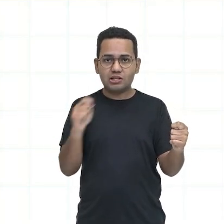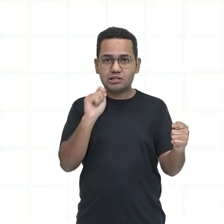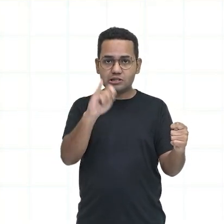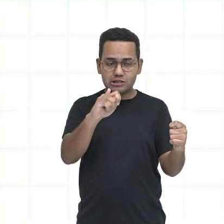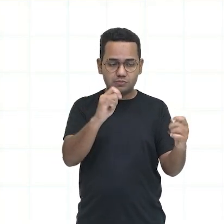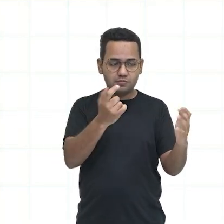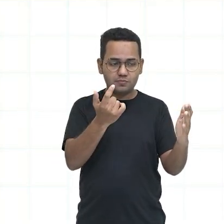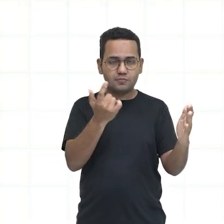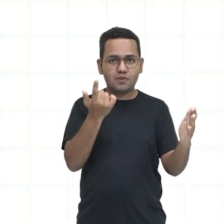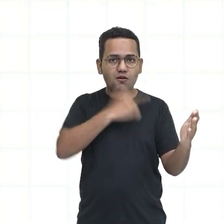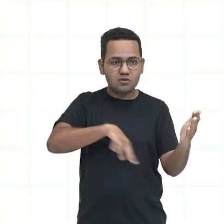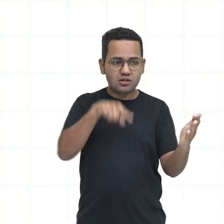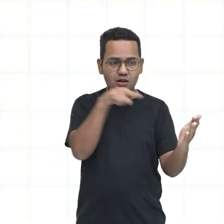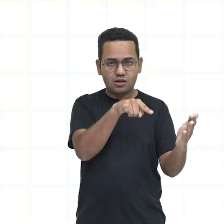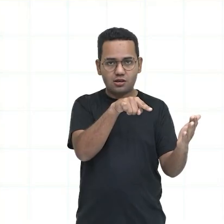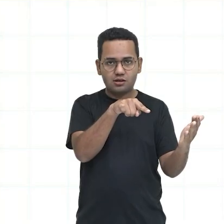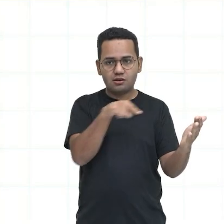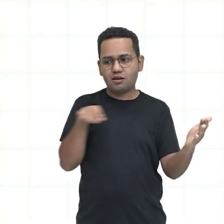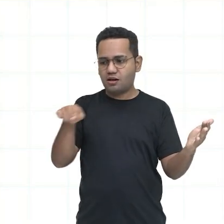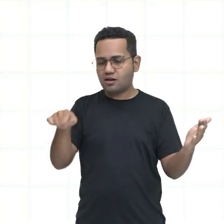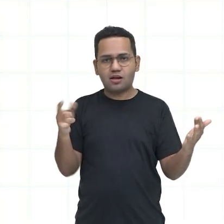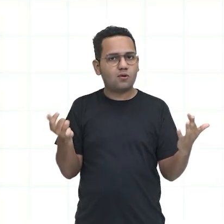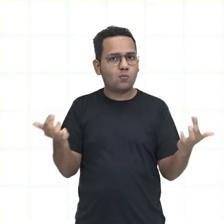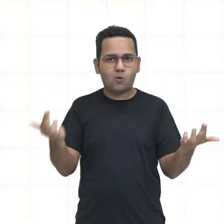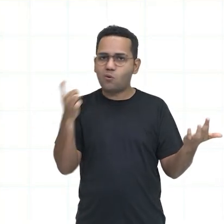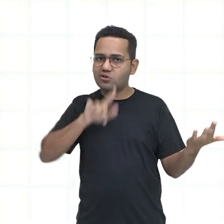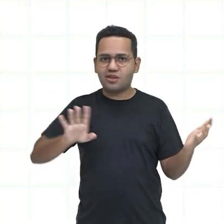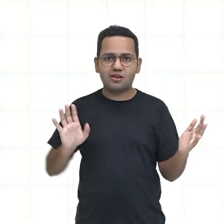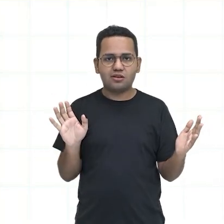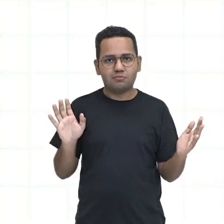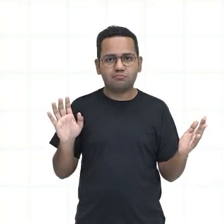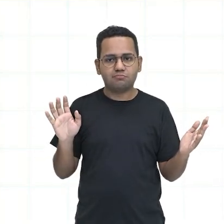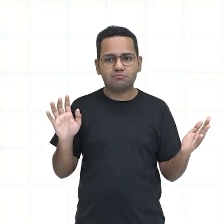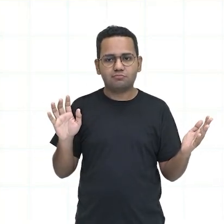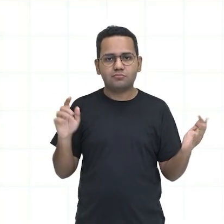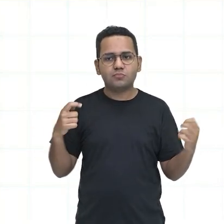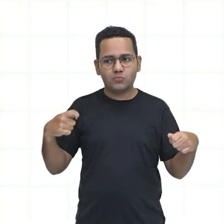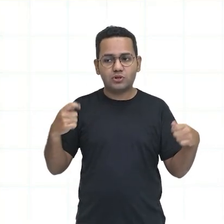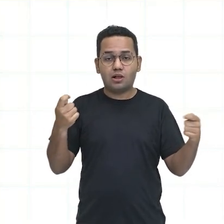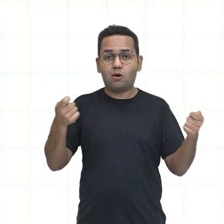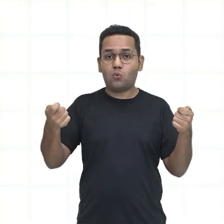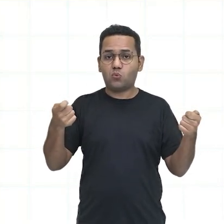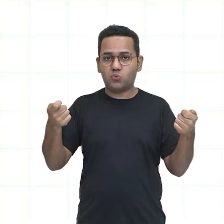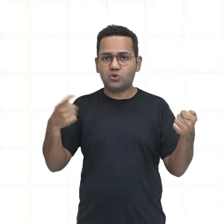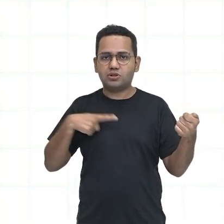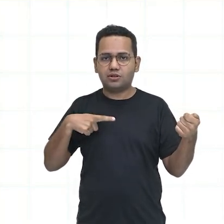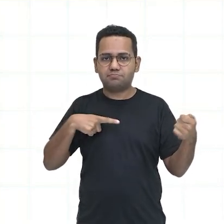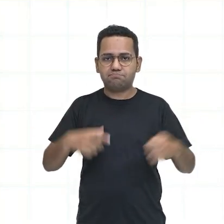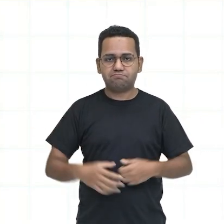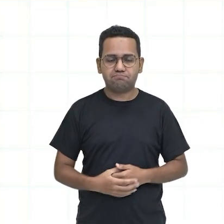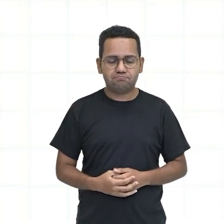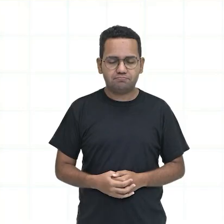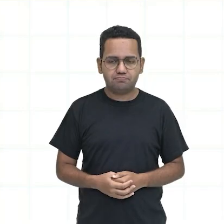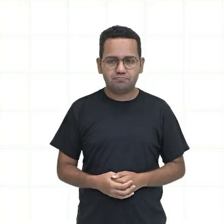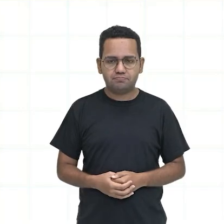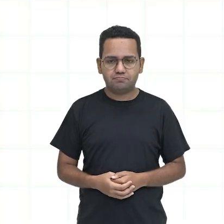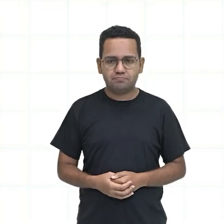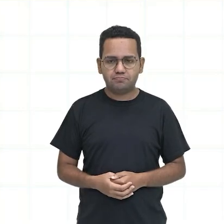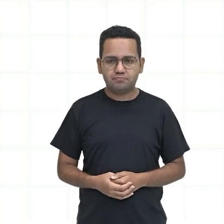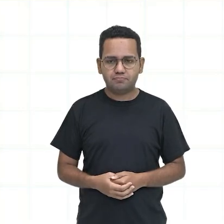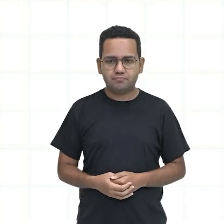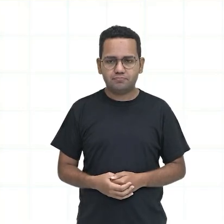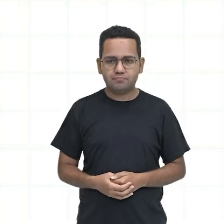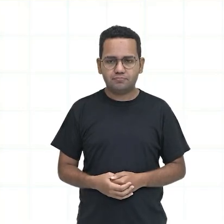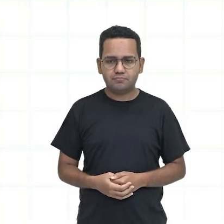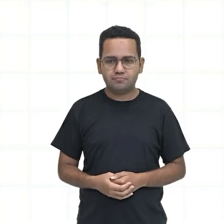tem essa classificação. Oração subordinada condicional. Então, a realização dessa